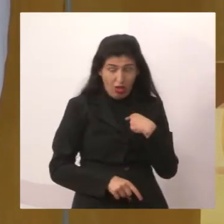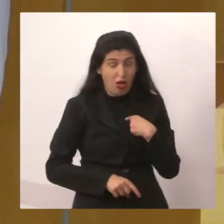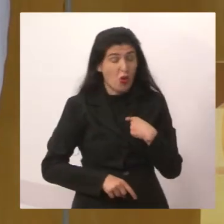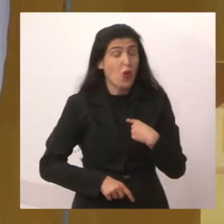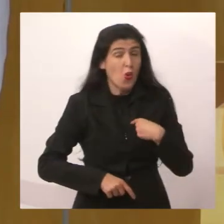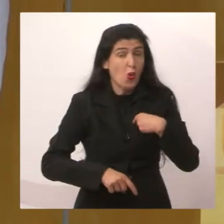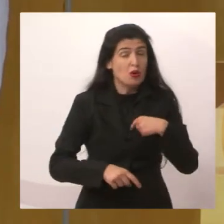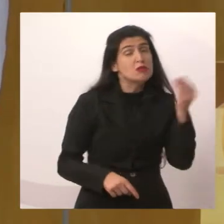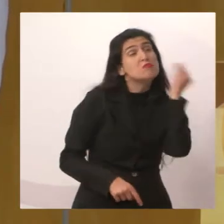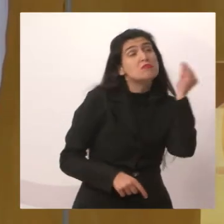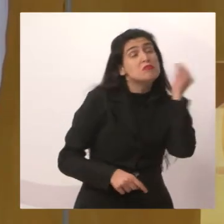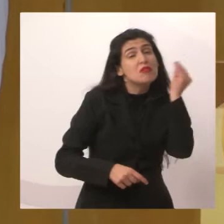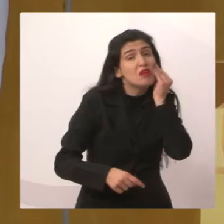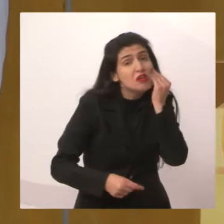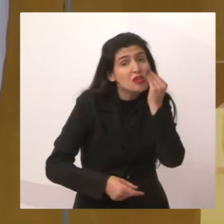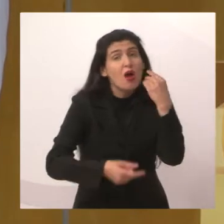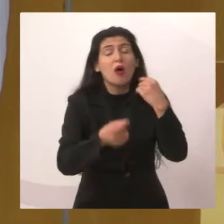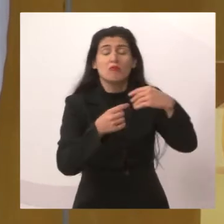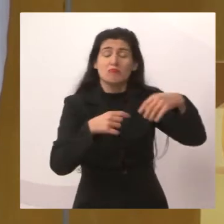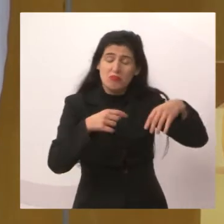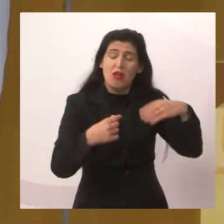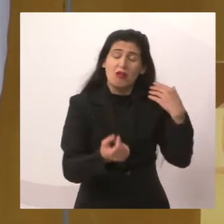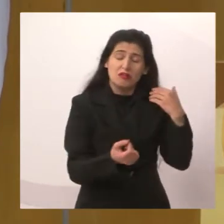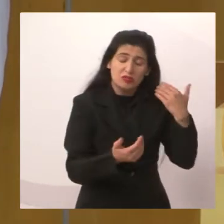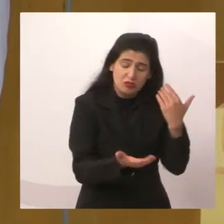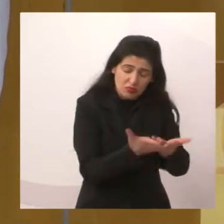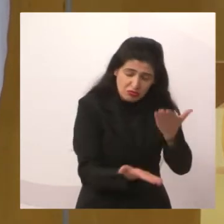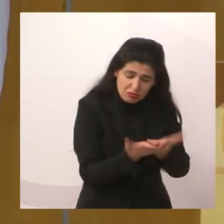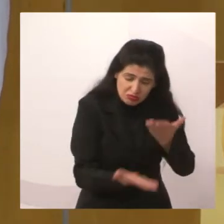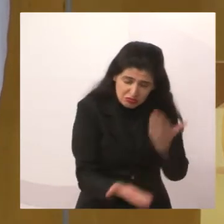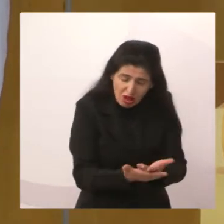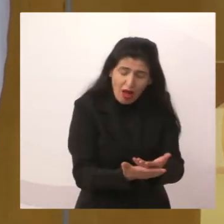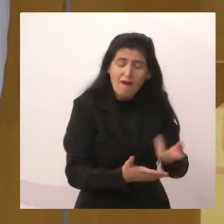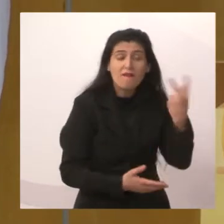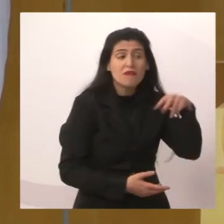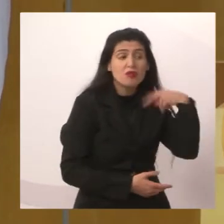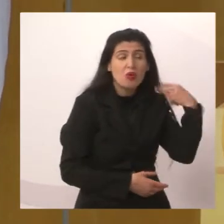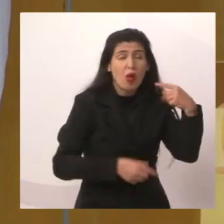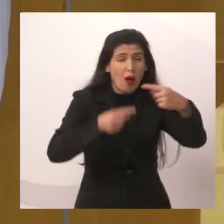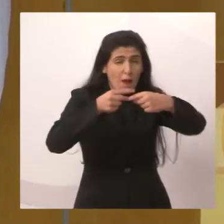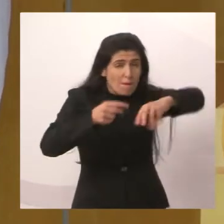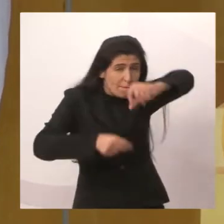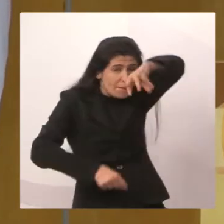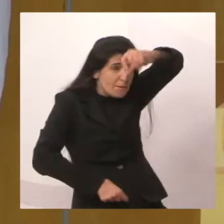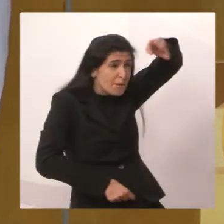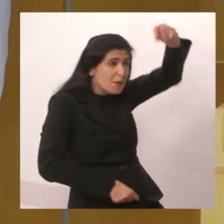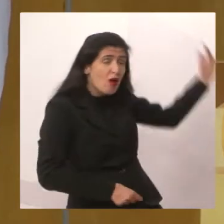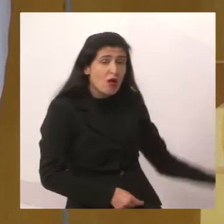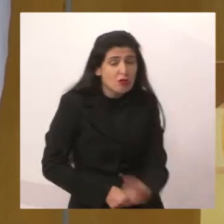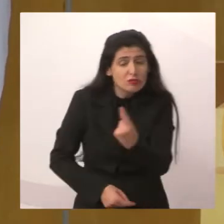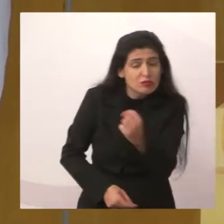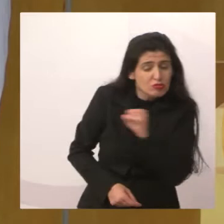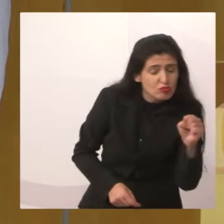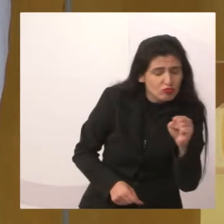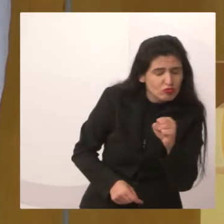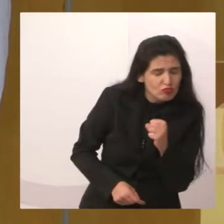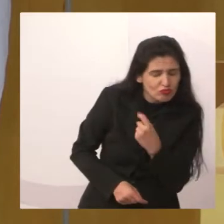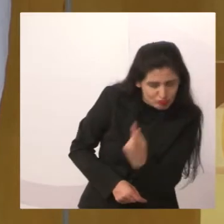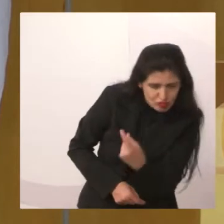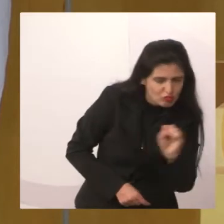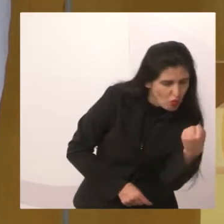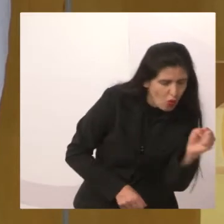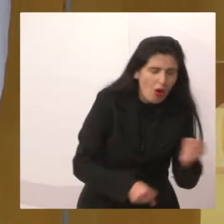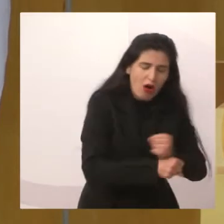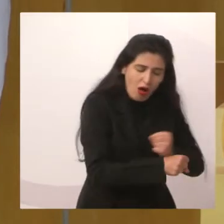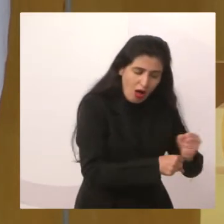18 anos. E quando eu olhei, quando eu vi a votação, o pessoal saindo para não